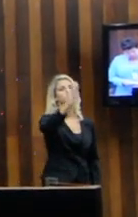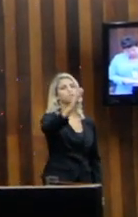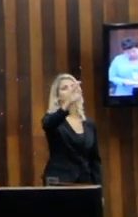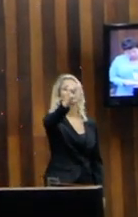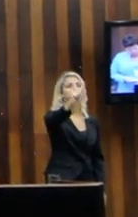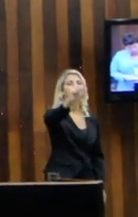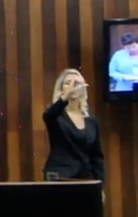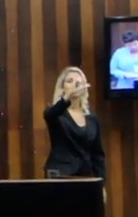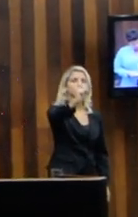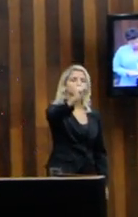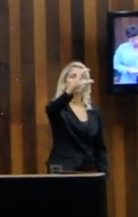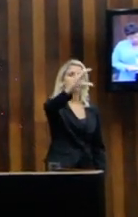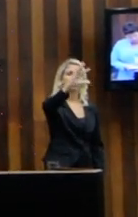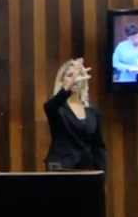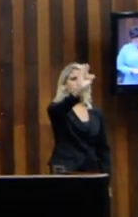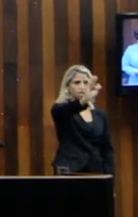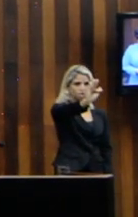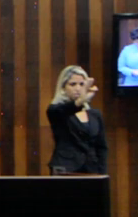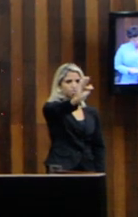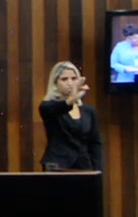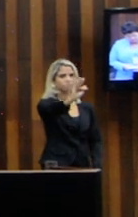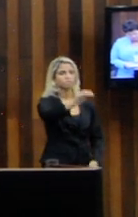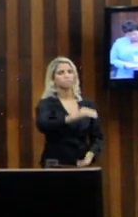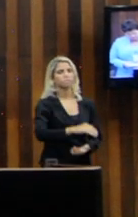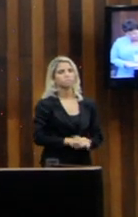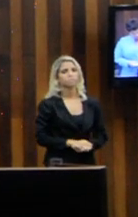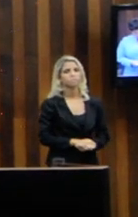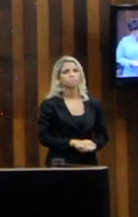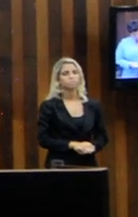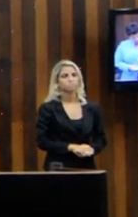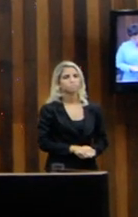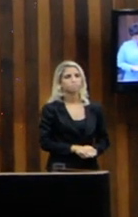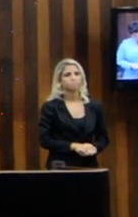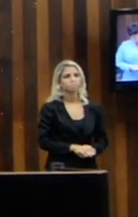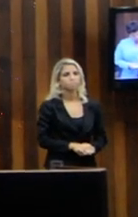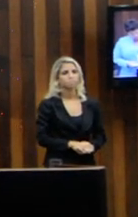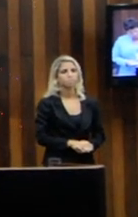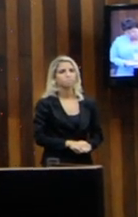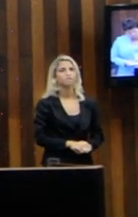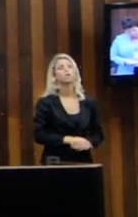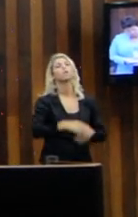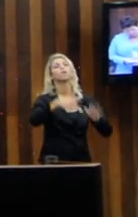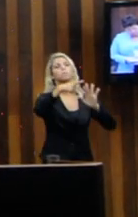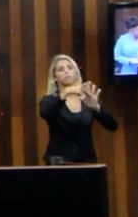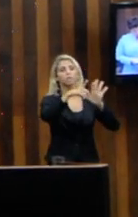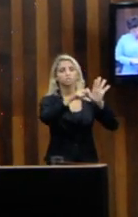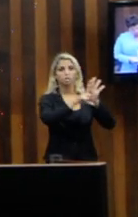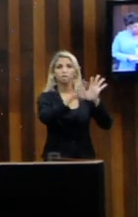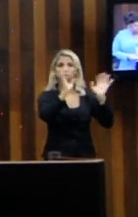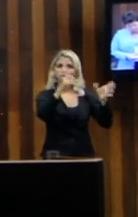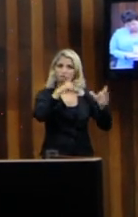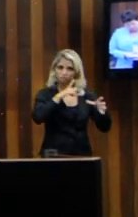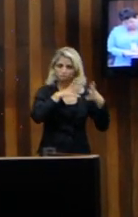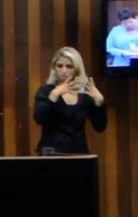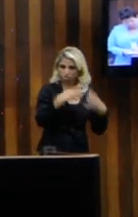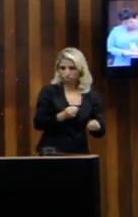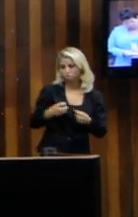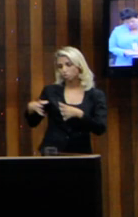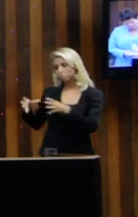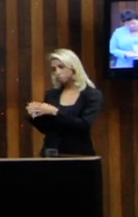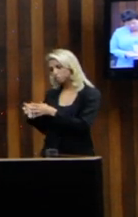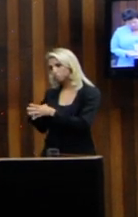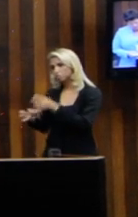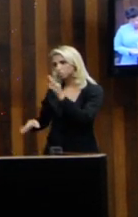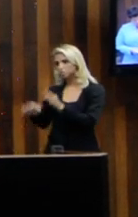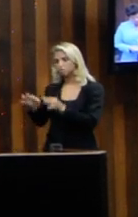e Assistência dos Servidores Municipais de Cabo Frio e Bascaf. O projeto vem com parecer favorável da Comissão de Constituição